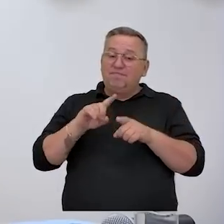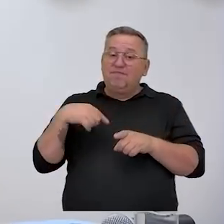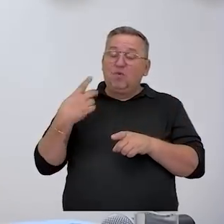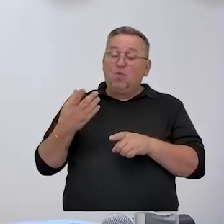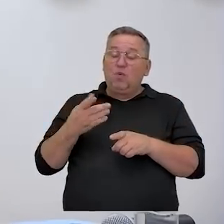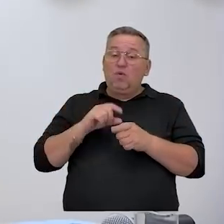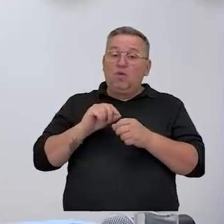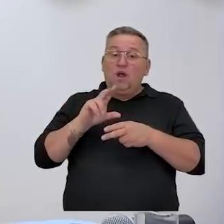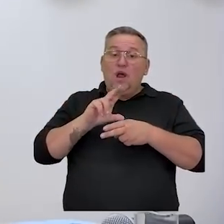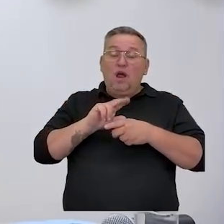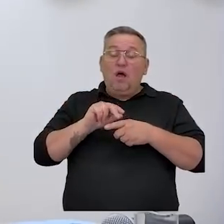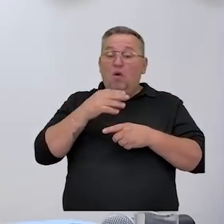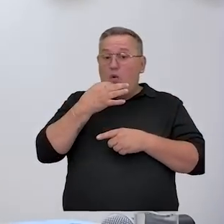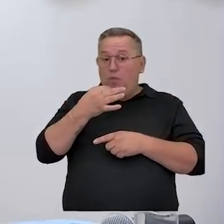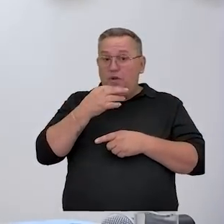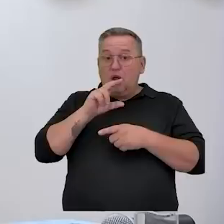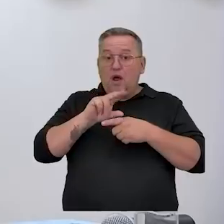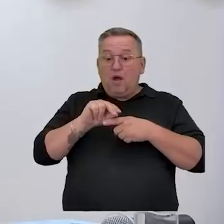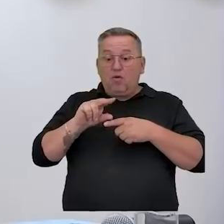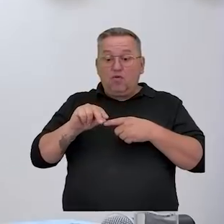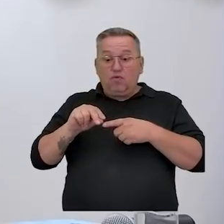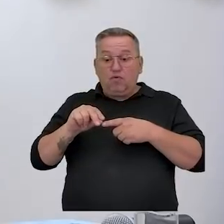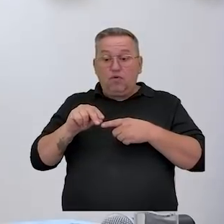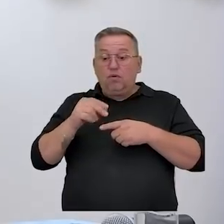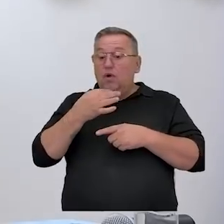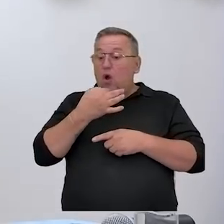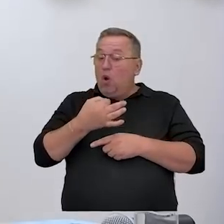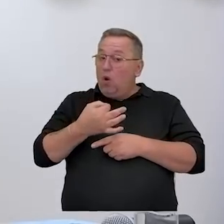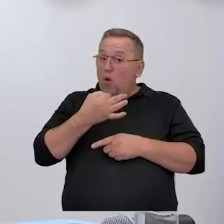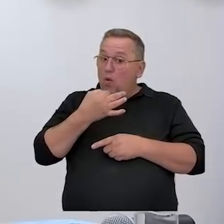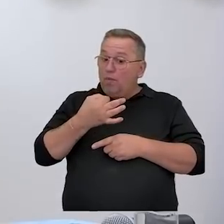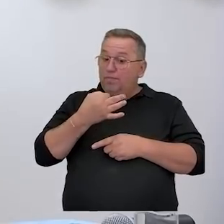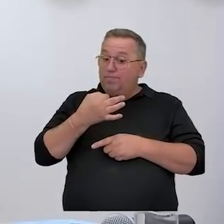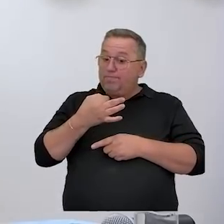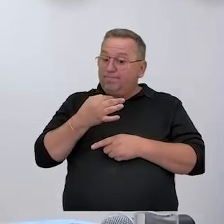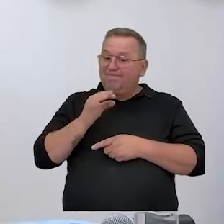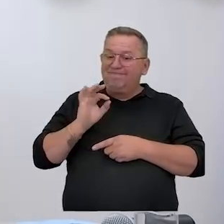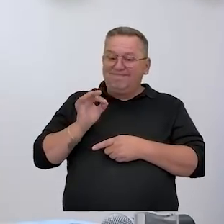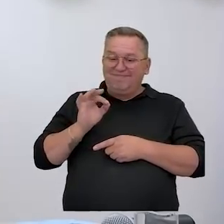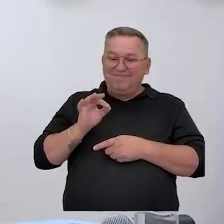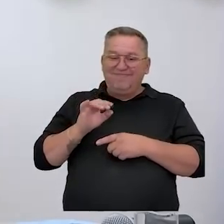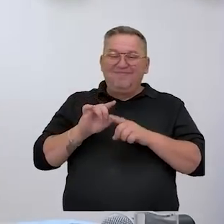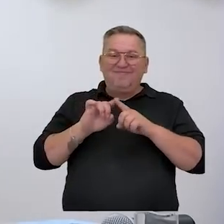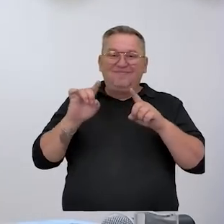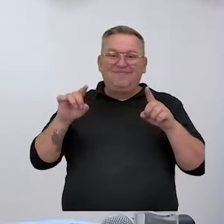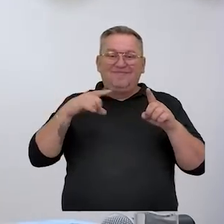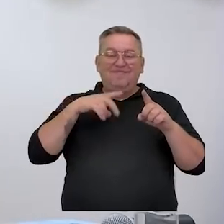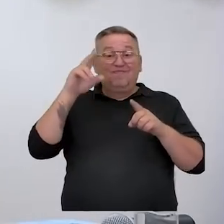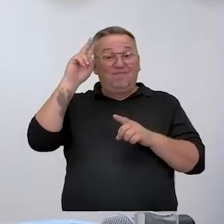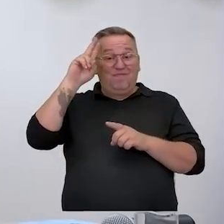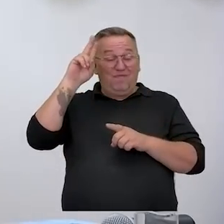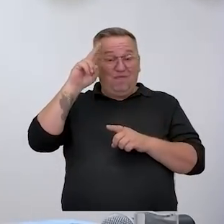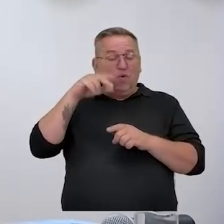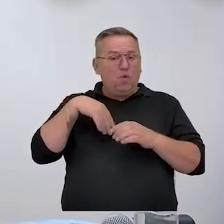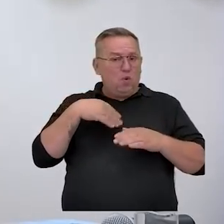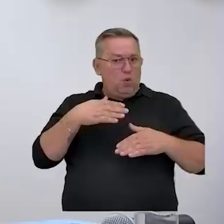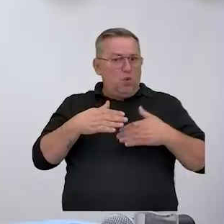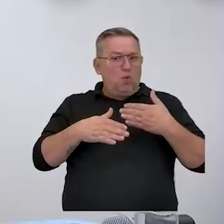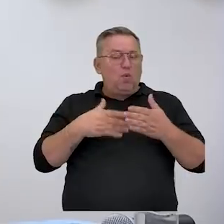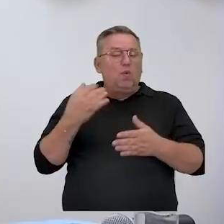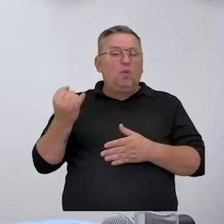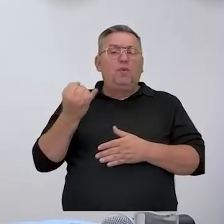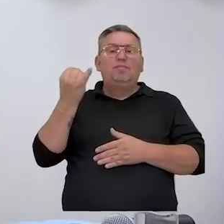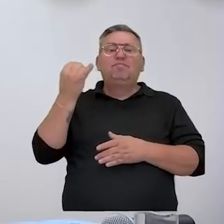um artigo de opinião, tá? O texto nós já trabalhamos, ele é o longo, que tem aqui até um texto longo, mas vocês vão lembrar de algumas etapas